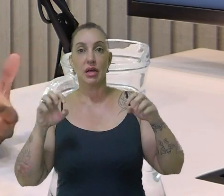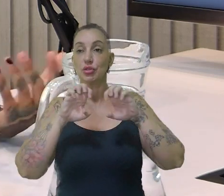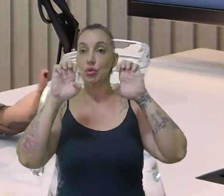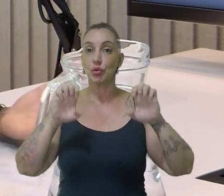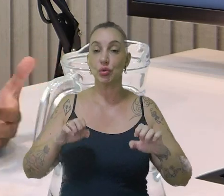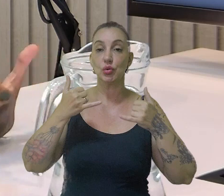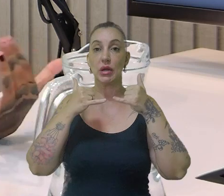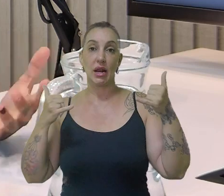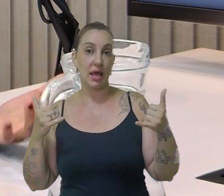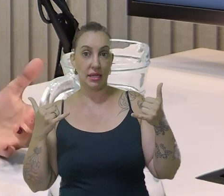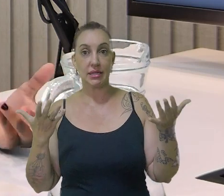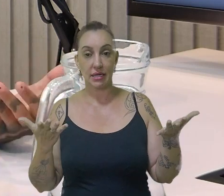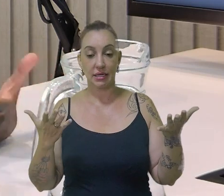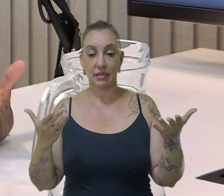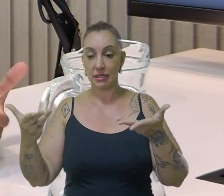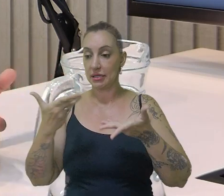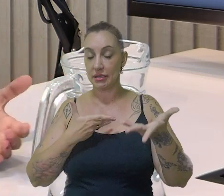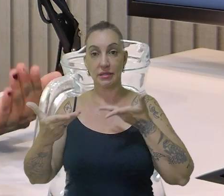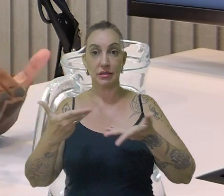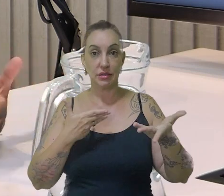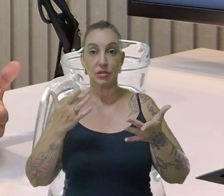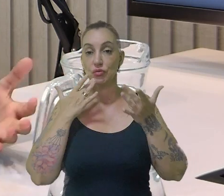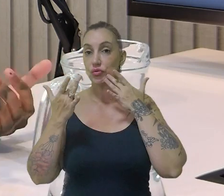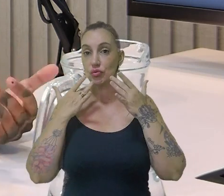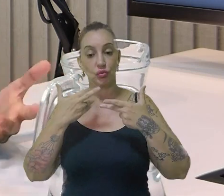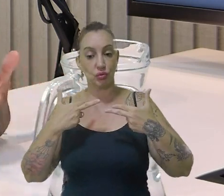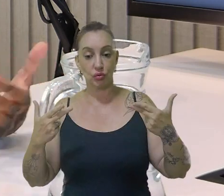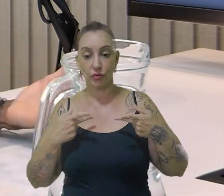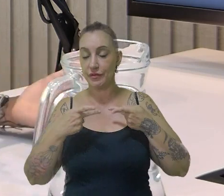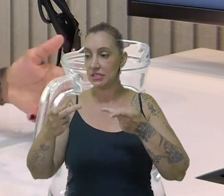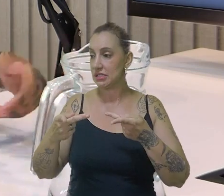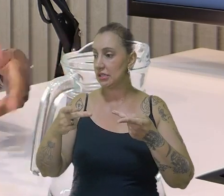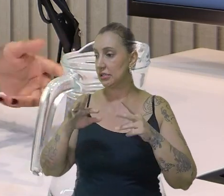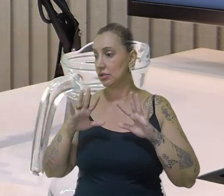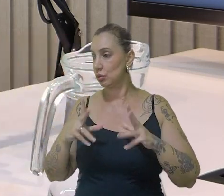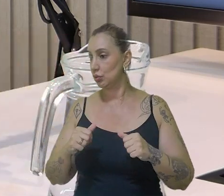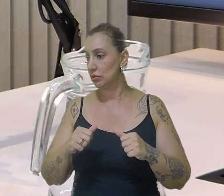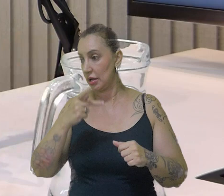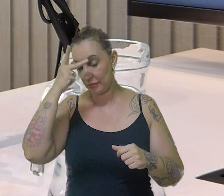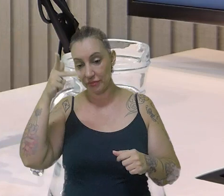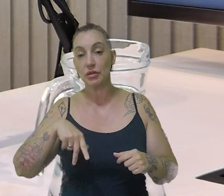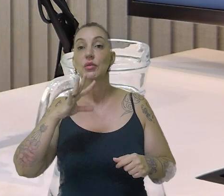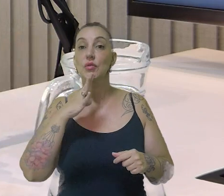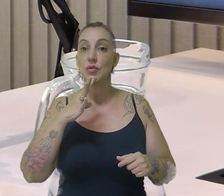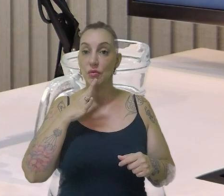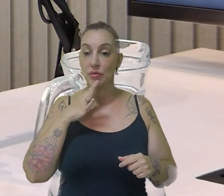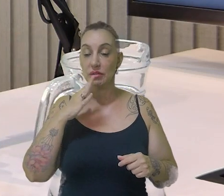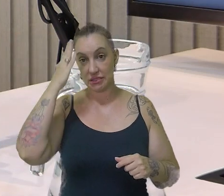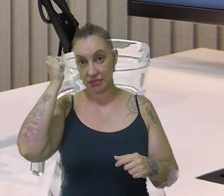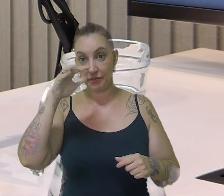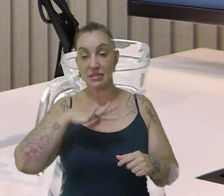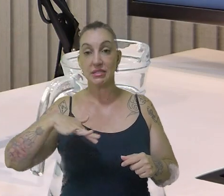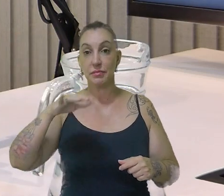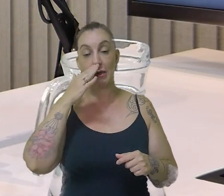estrutura da elétrica que que recebe as Produções Os espetáculos faz visita técnica enfim é a pessoa que conhece e domina